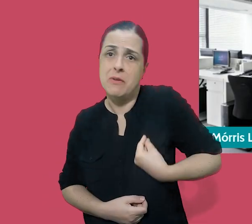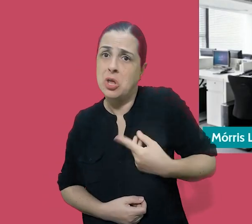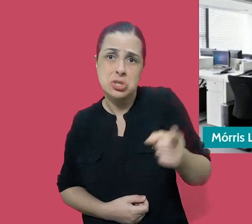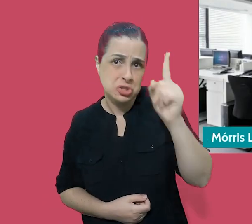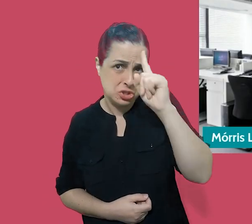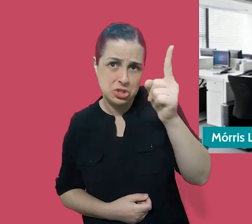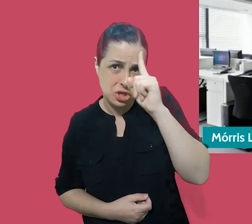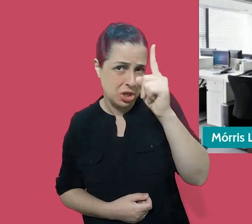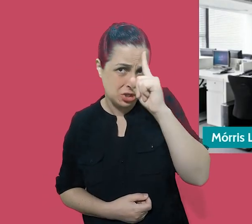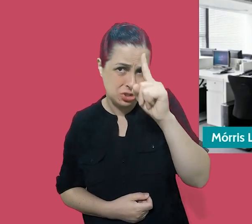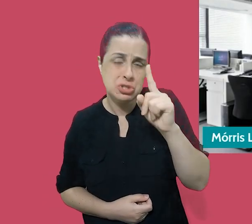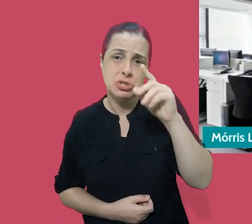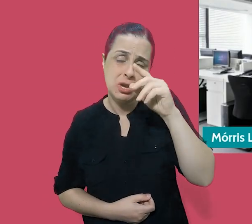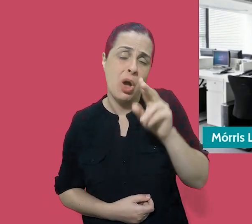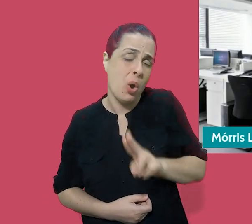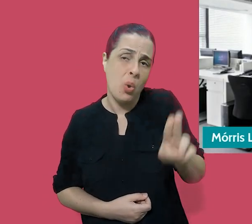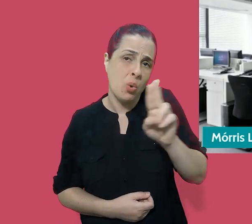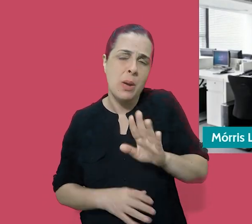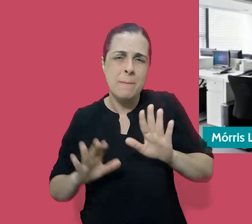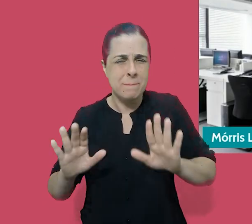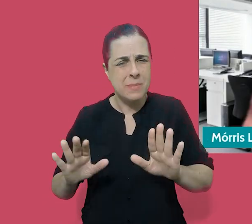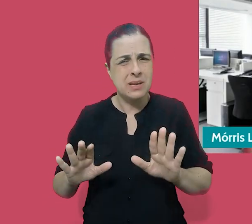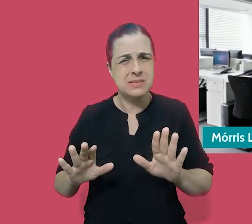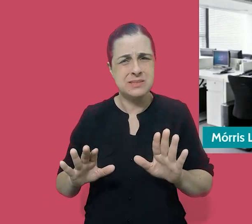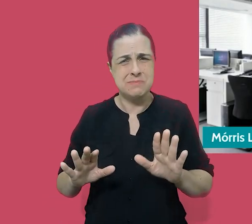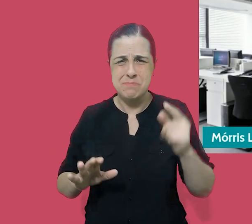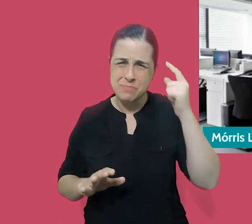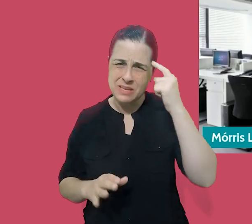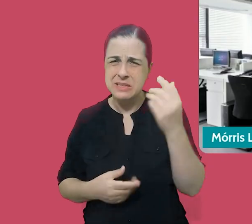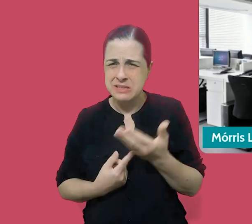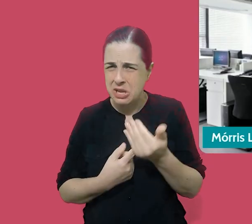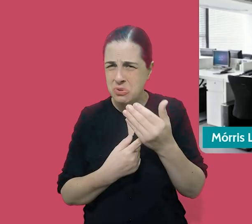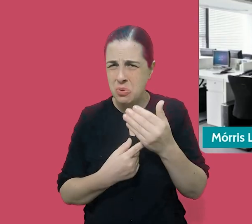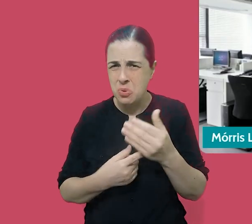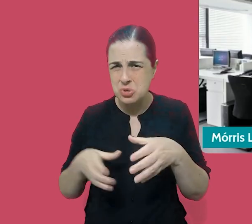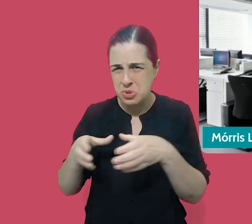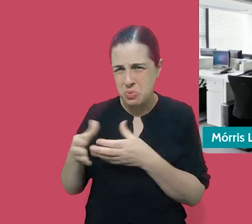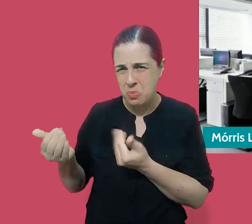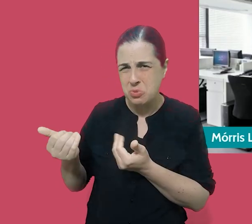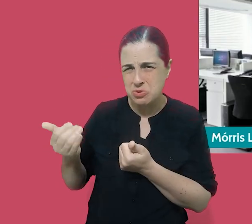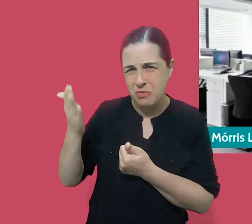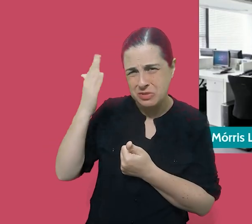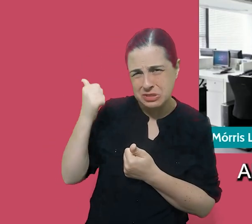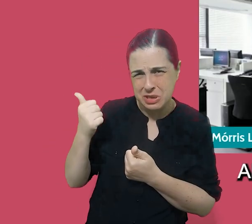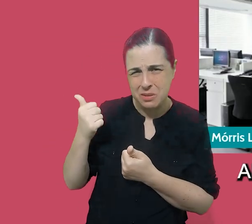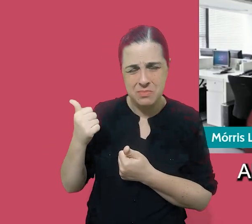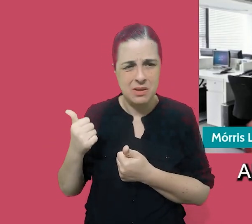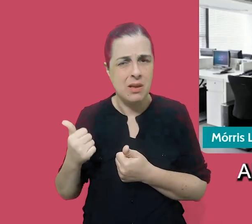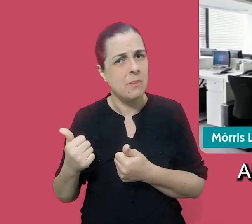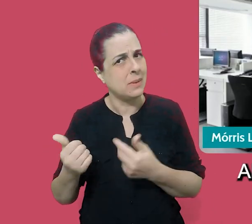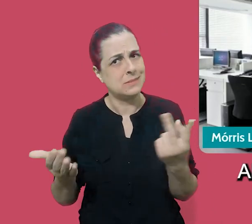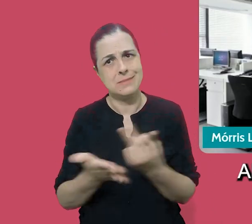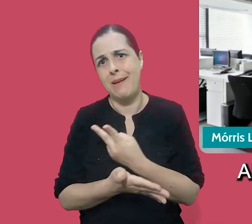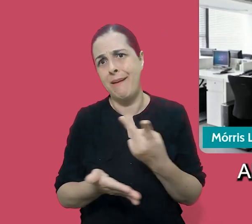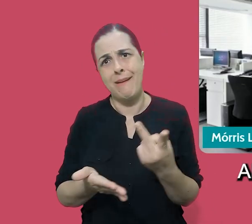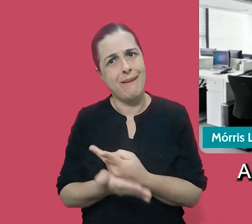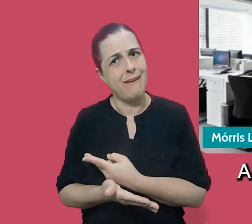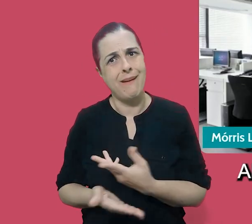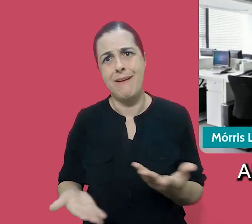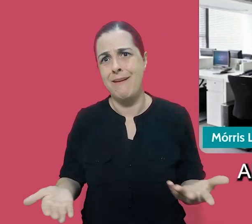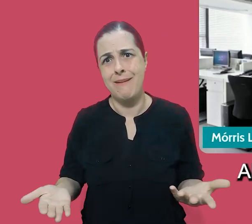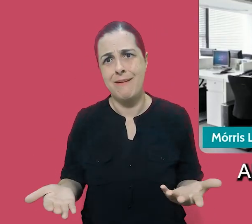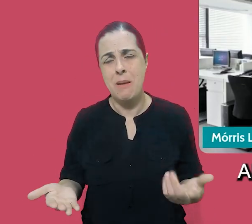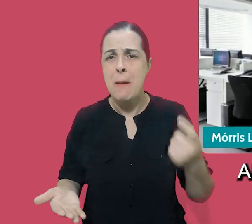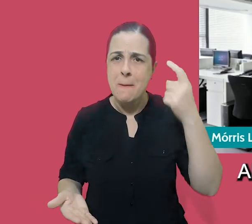Então, se criou essa coisa de tecnologia, coisa de jovem, que é um erro enorme, além de também achar